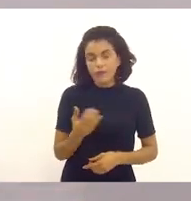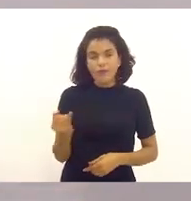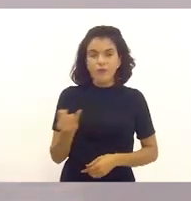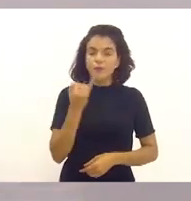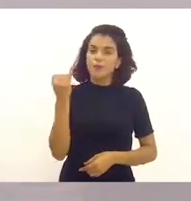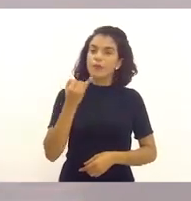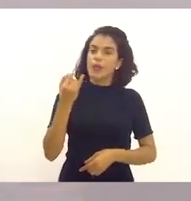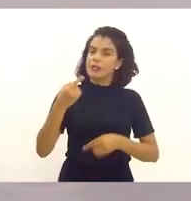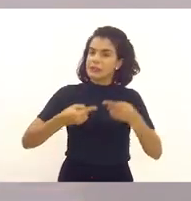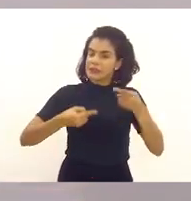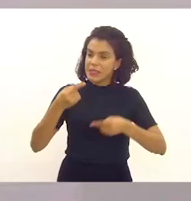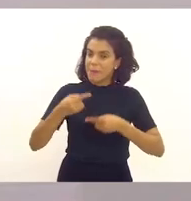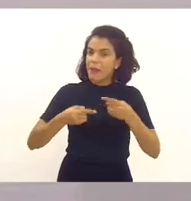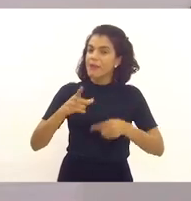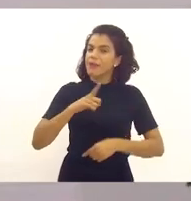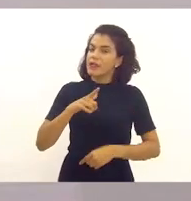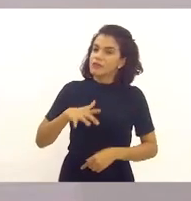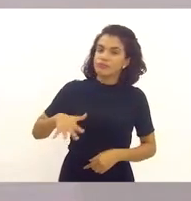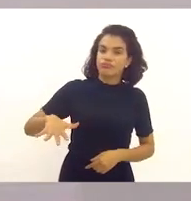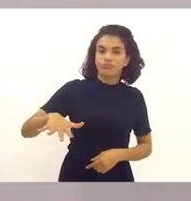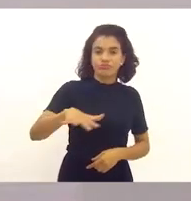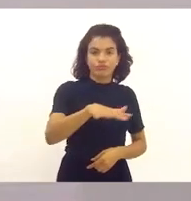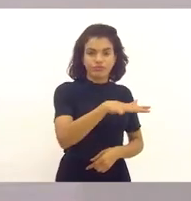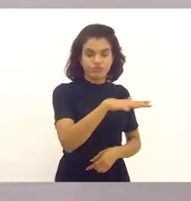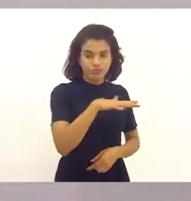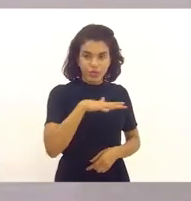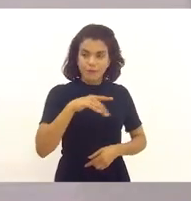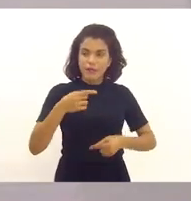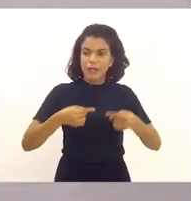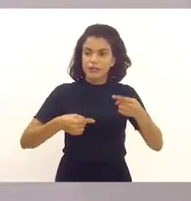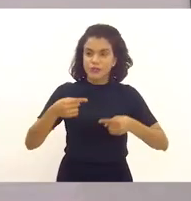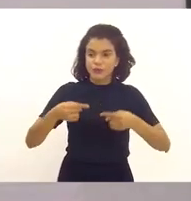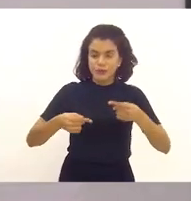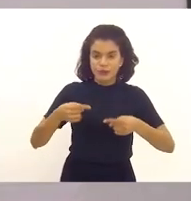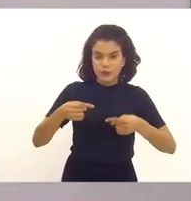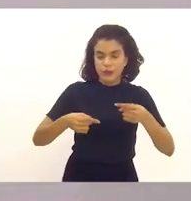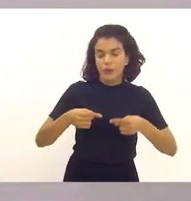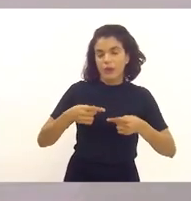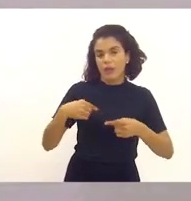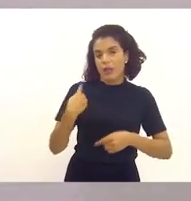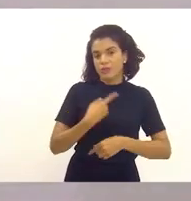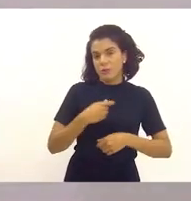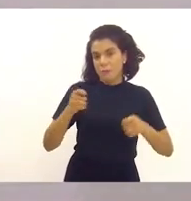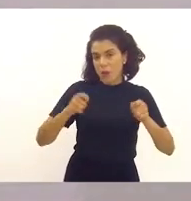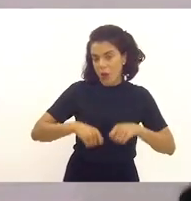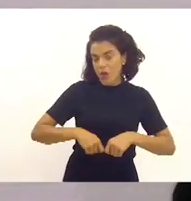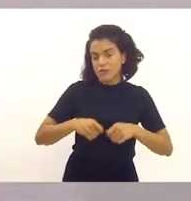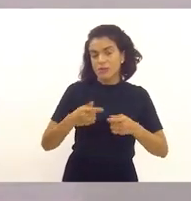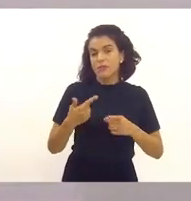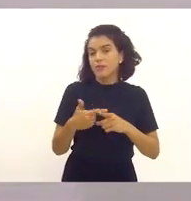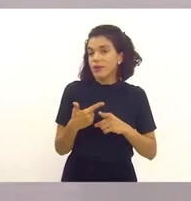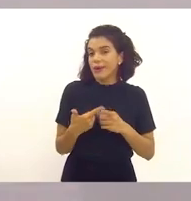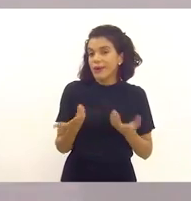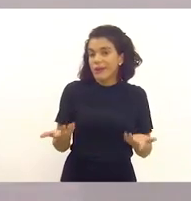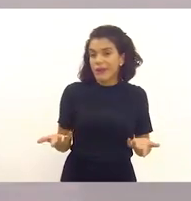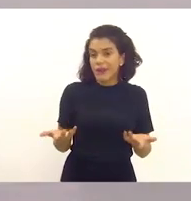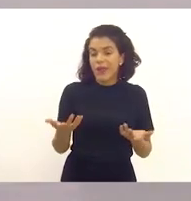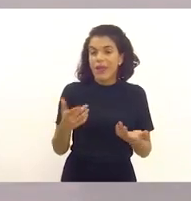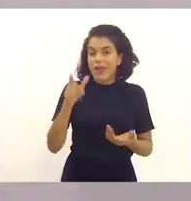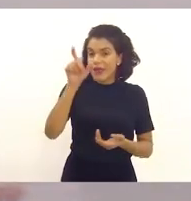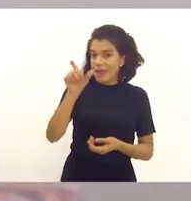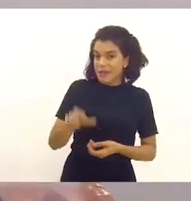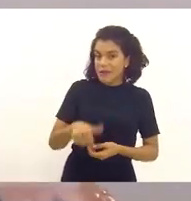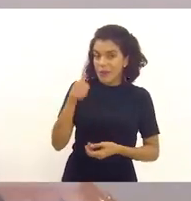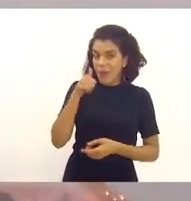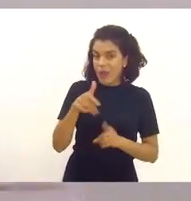em todos os âmbitos dos das discussões que nós possamos travar porque é essa mulher